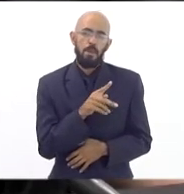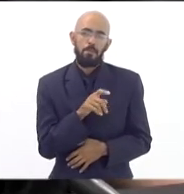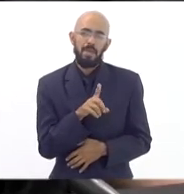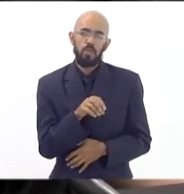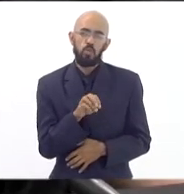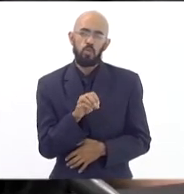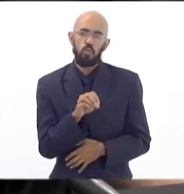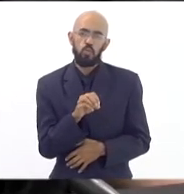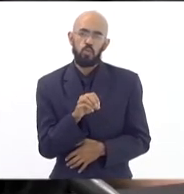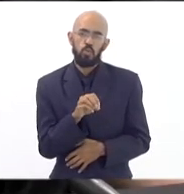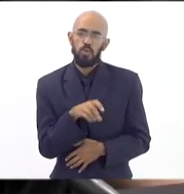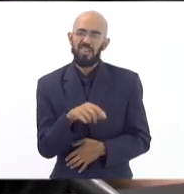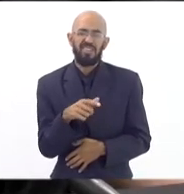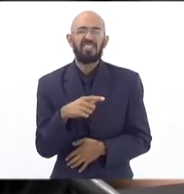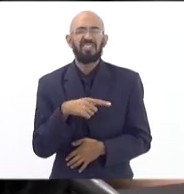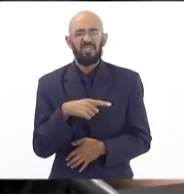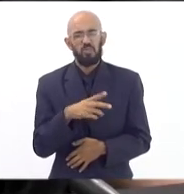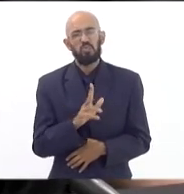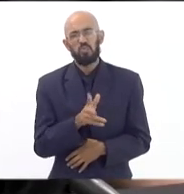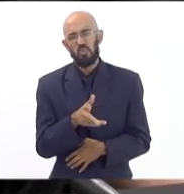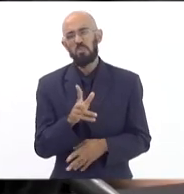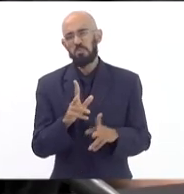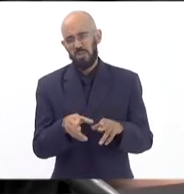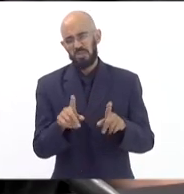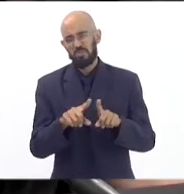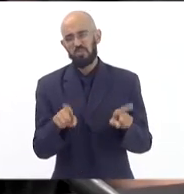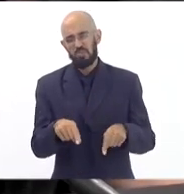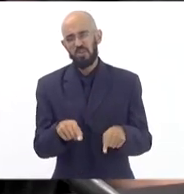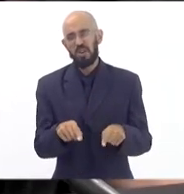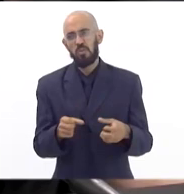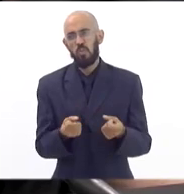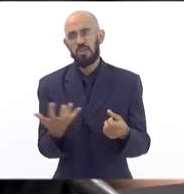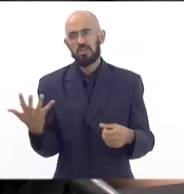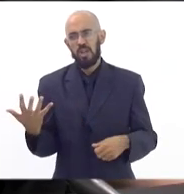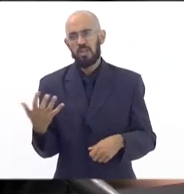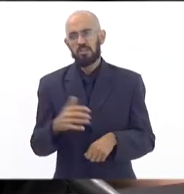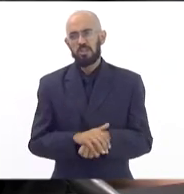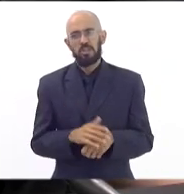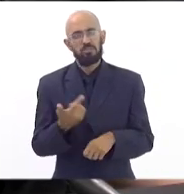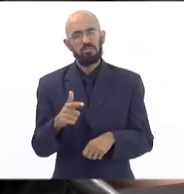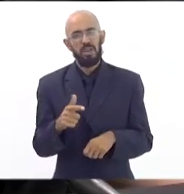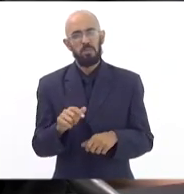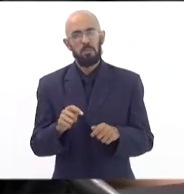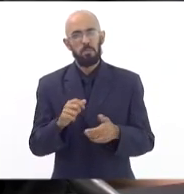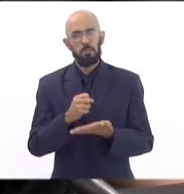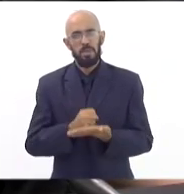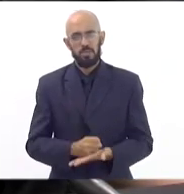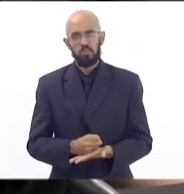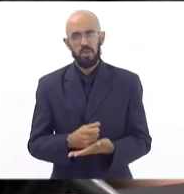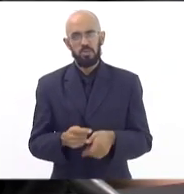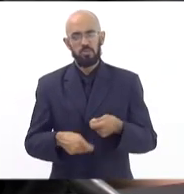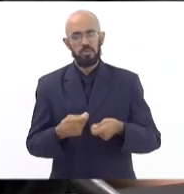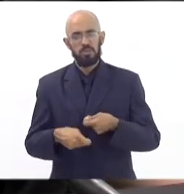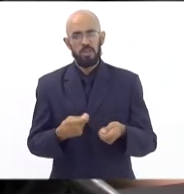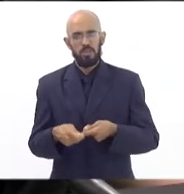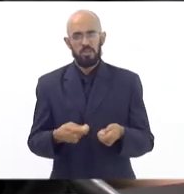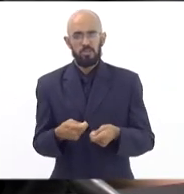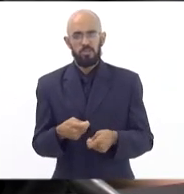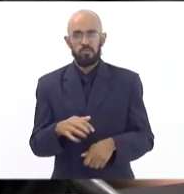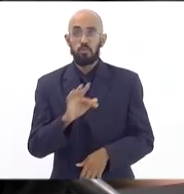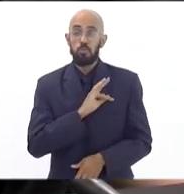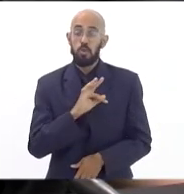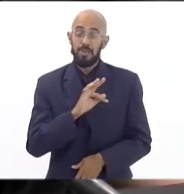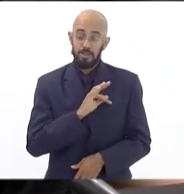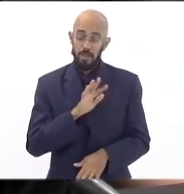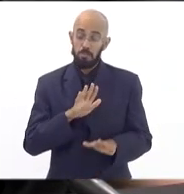o grupamento ele tem mais agilidade e mobilidade não tenho peso administrativo de um Batalhão de Polícia Militar